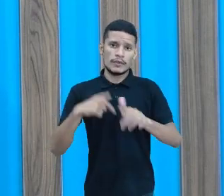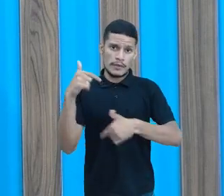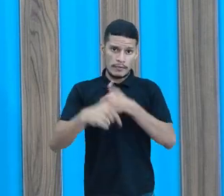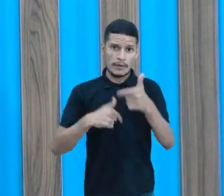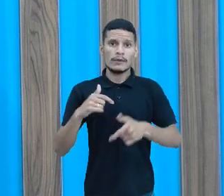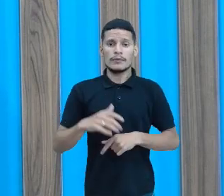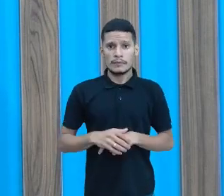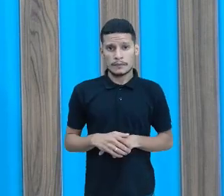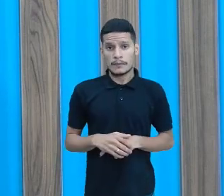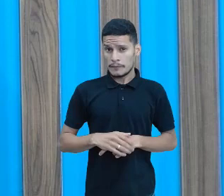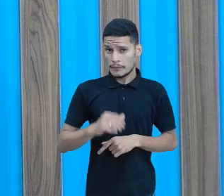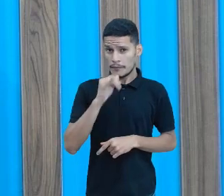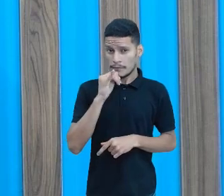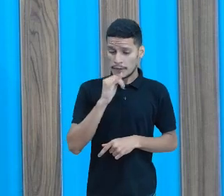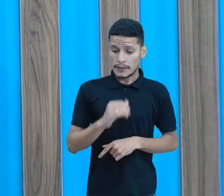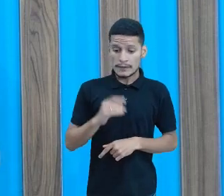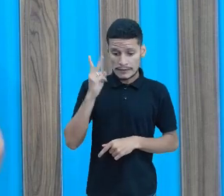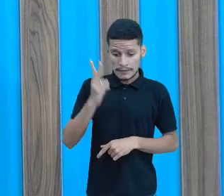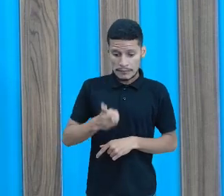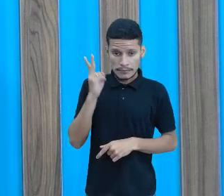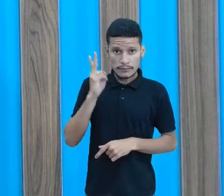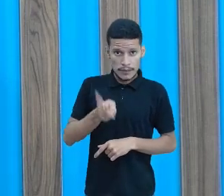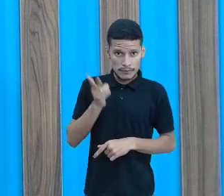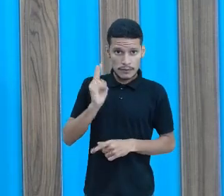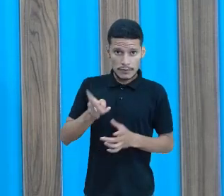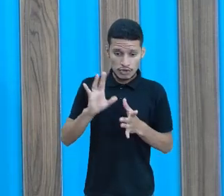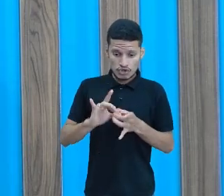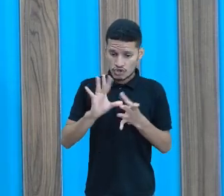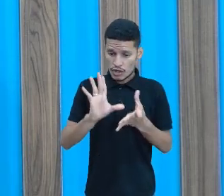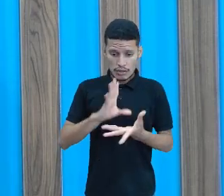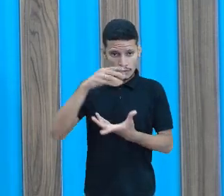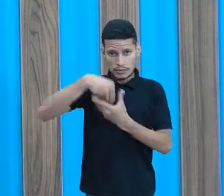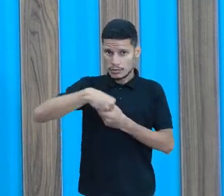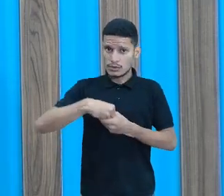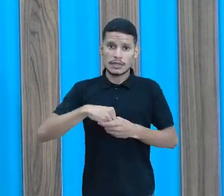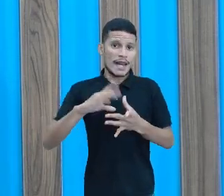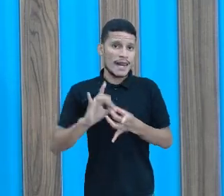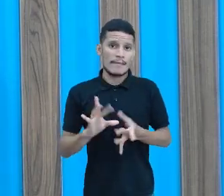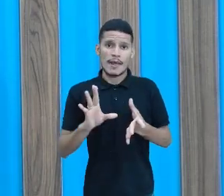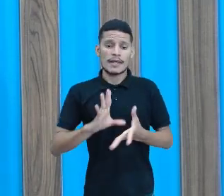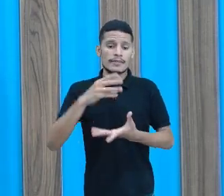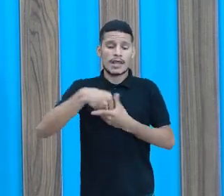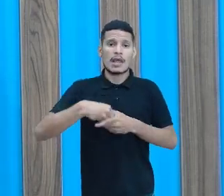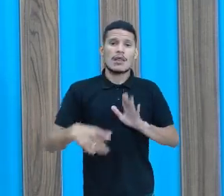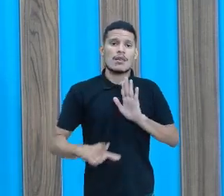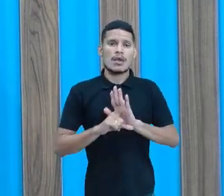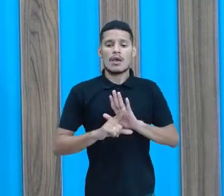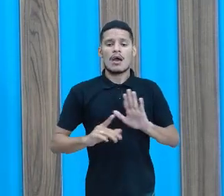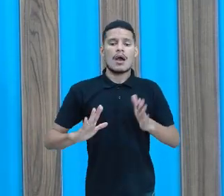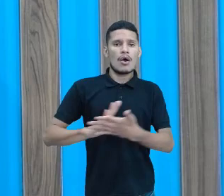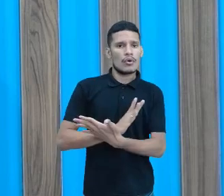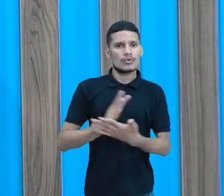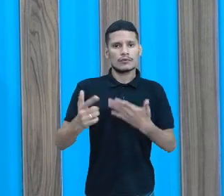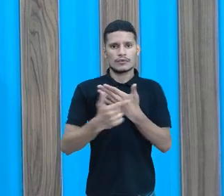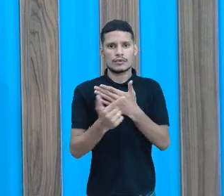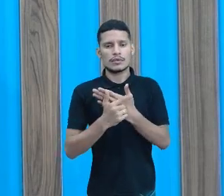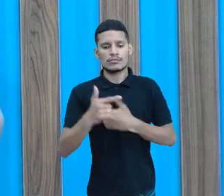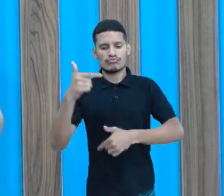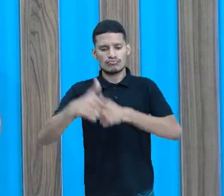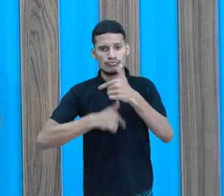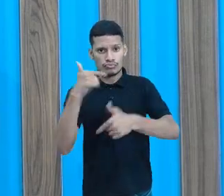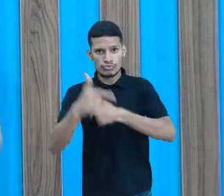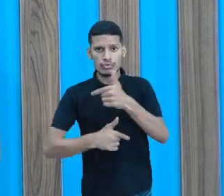que, quando regulamentado, quando dentro das leis, trabalhadores e trabalhadoras, assim como os empregadores e